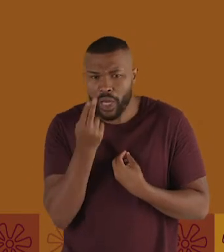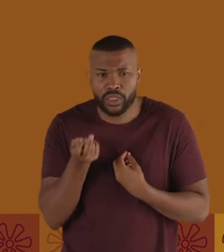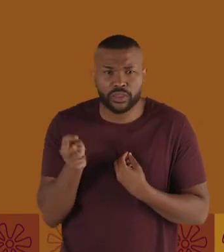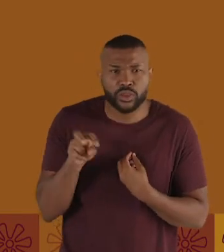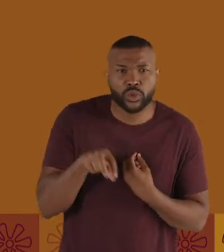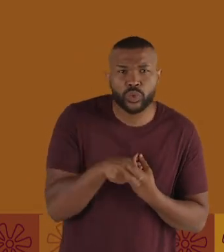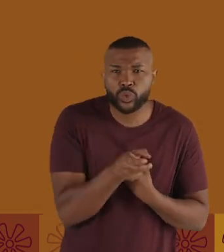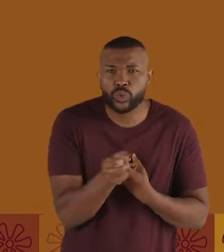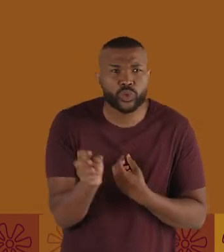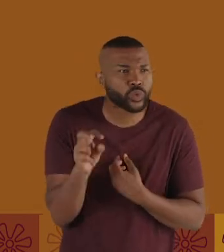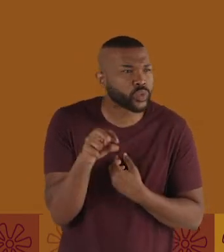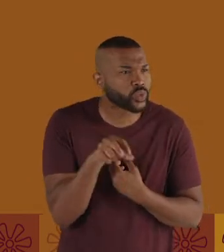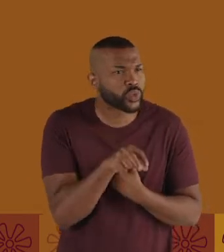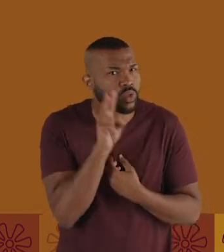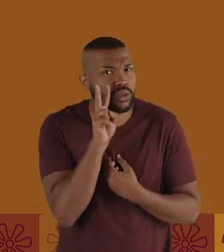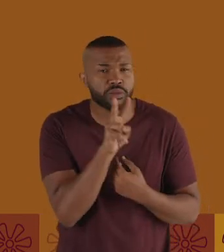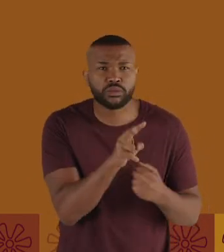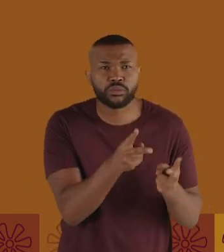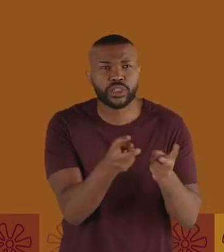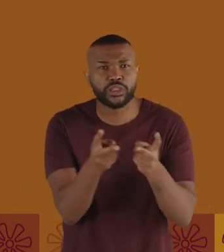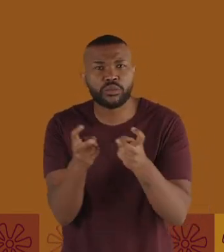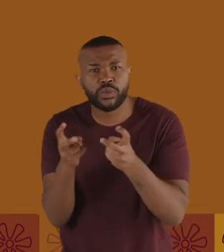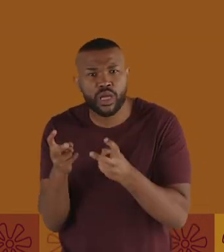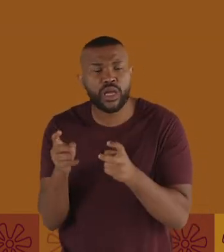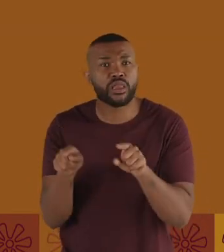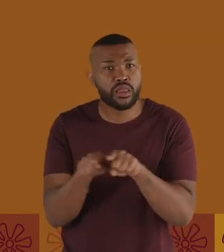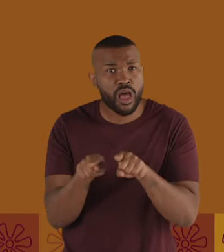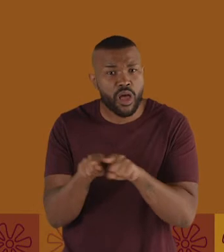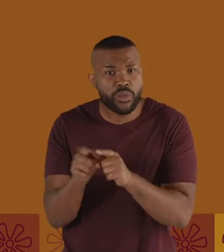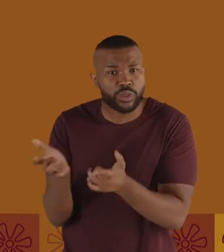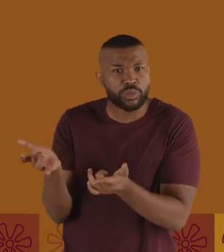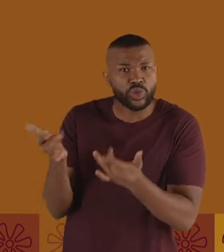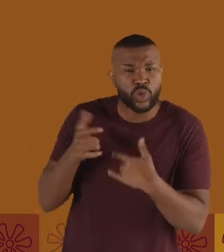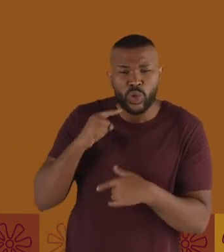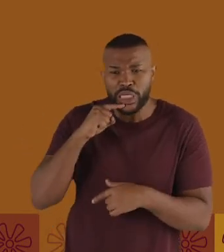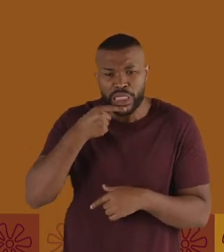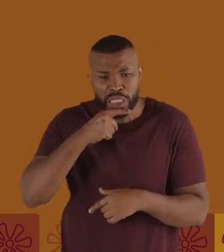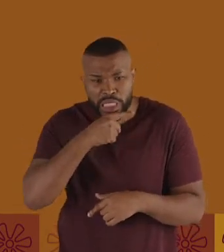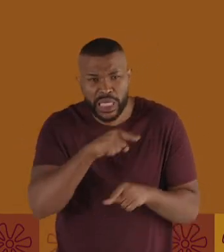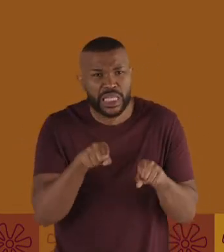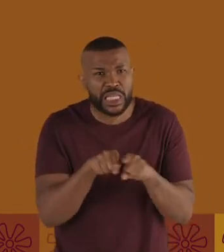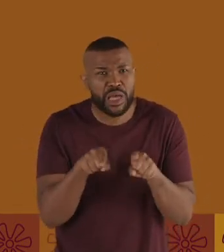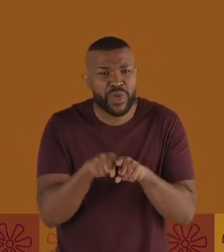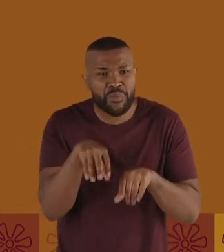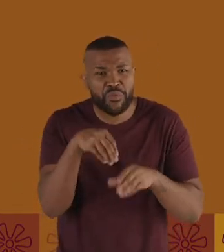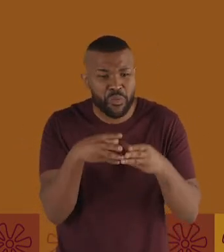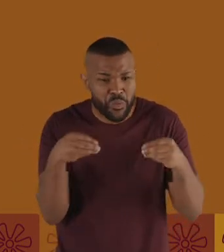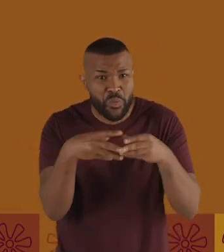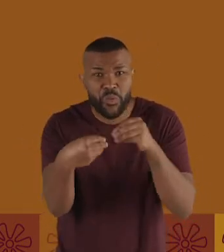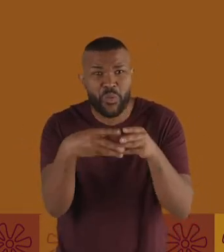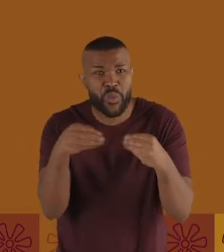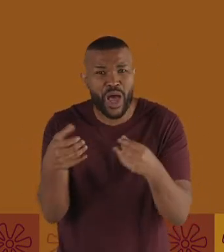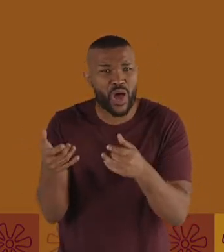serpentes futuras sob o manto do entusiasmo. Um dia jogaram-me de repente como bagaço de cana, como palhas de